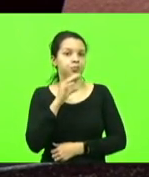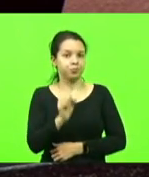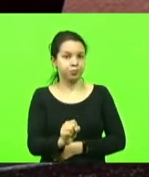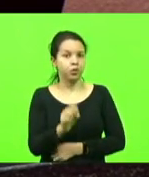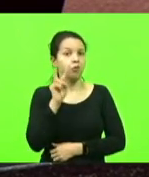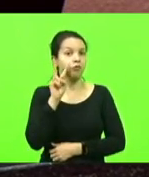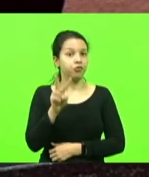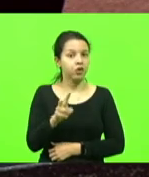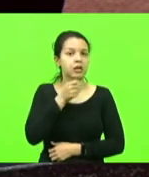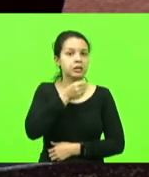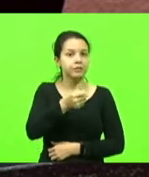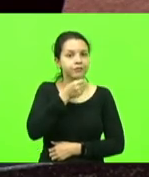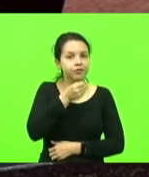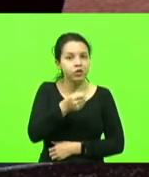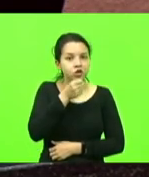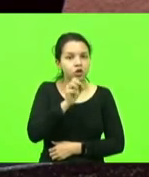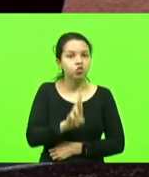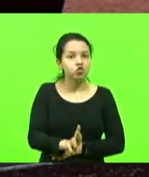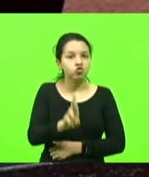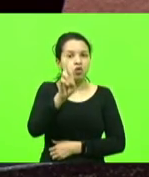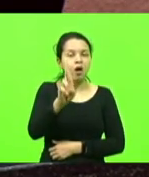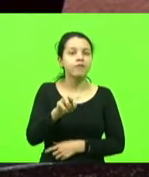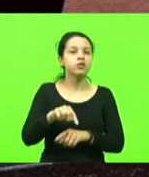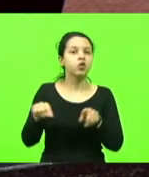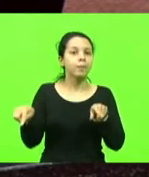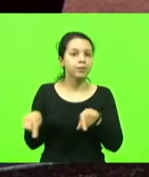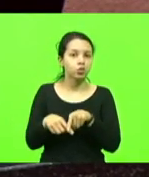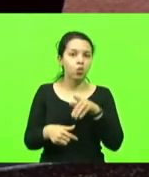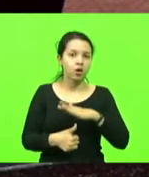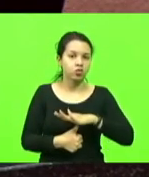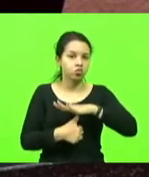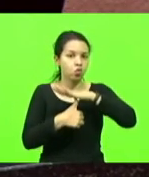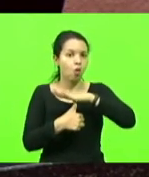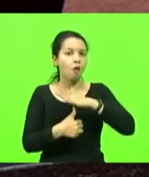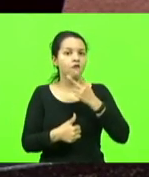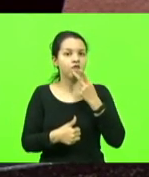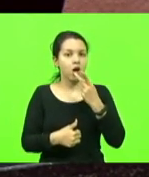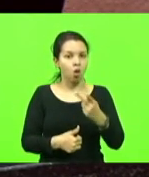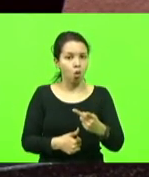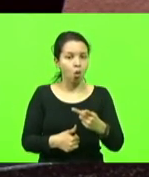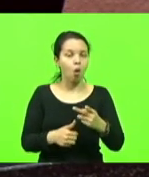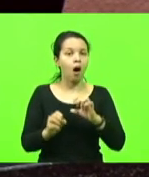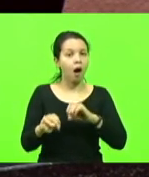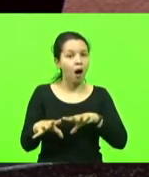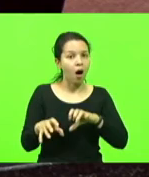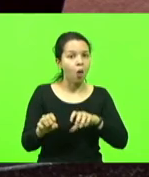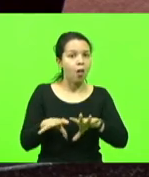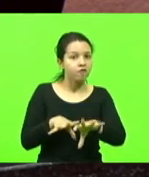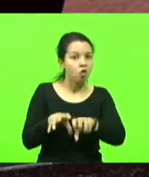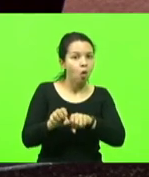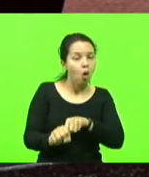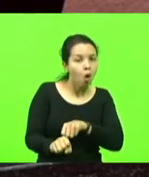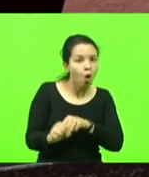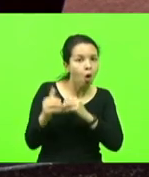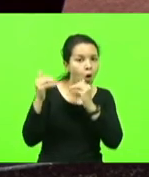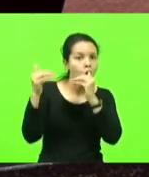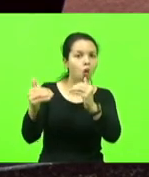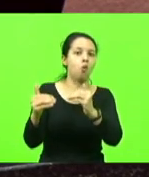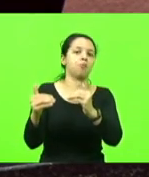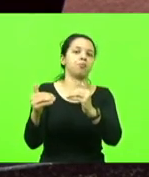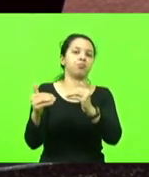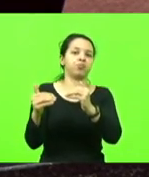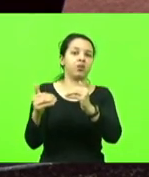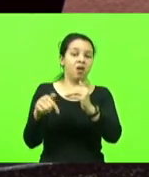chefe de gabinete do reitor, que as aulas de graduação esse ano não iniciam, que eles vão